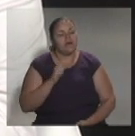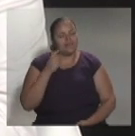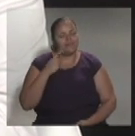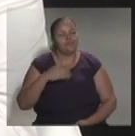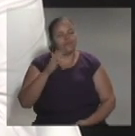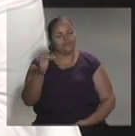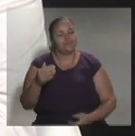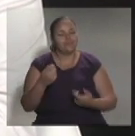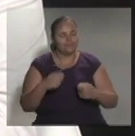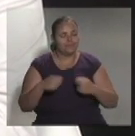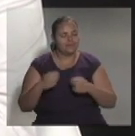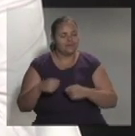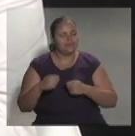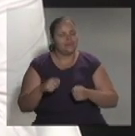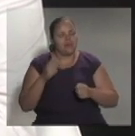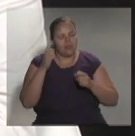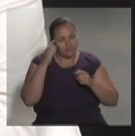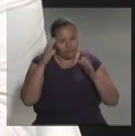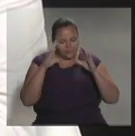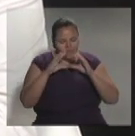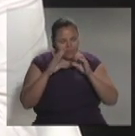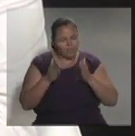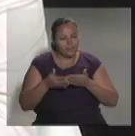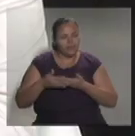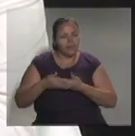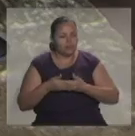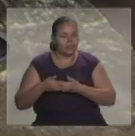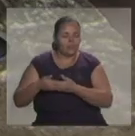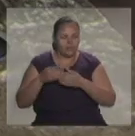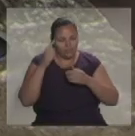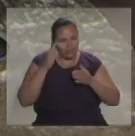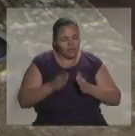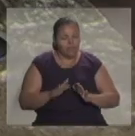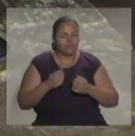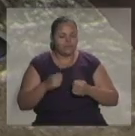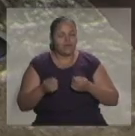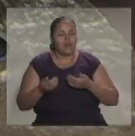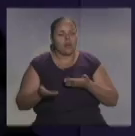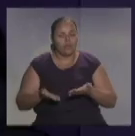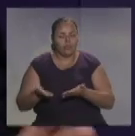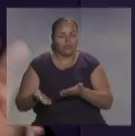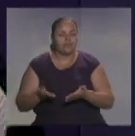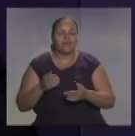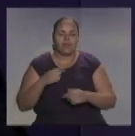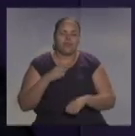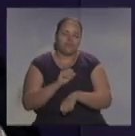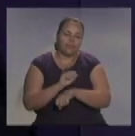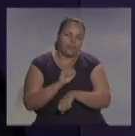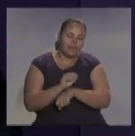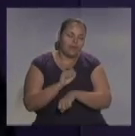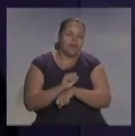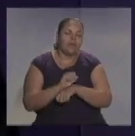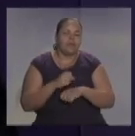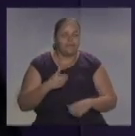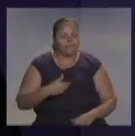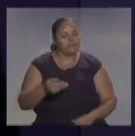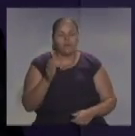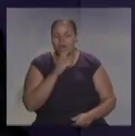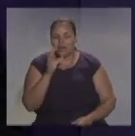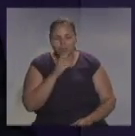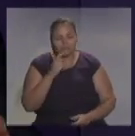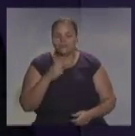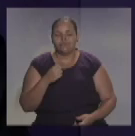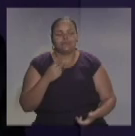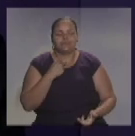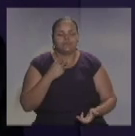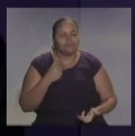crianças que futuramente vão precisar também dessa assistência. Dessa acolhida, não tem jeito. Então, a solução é que espera o mais rápido possível, não dá